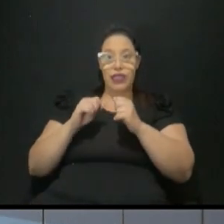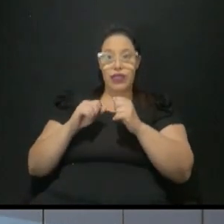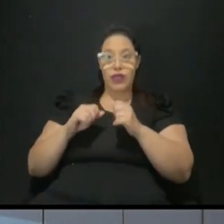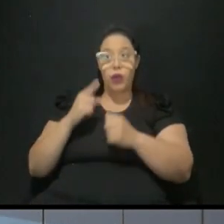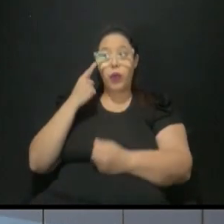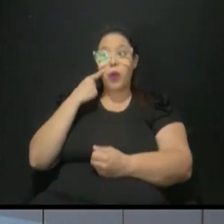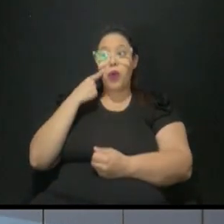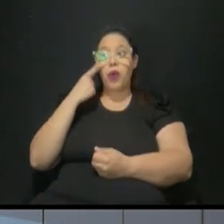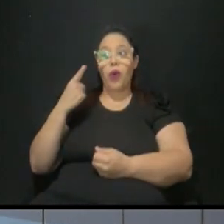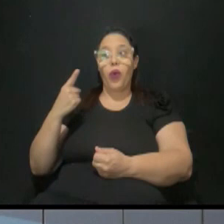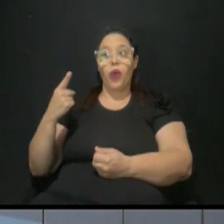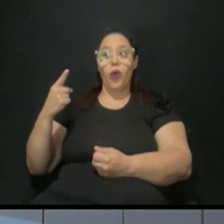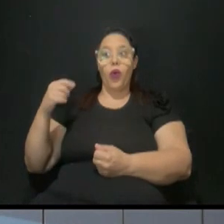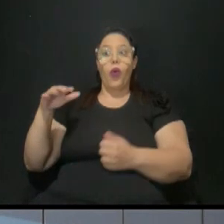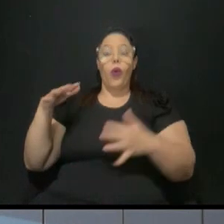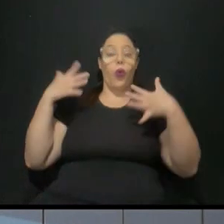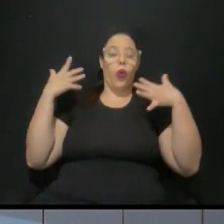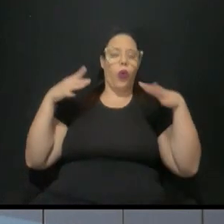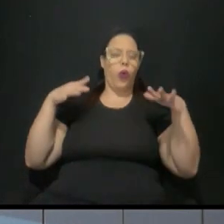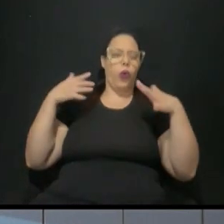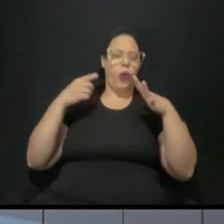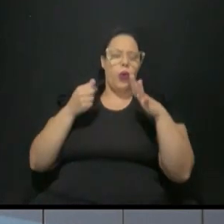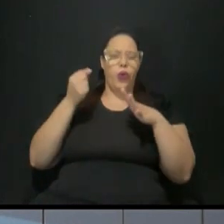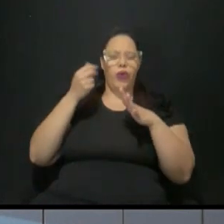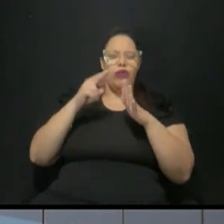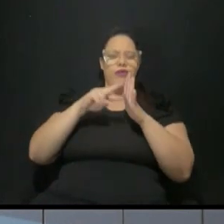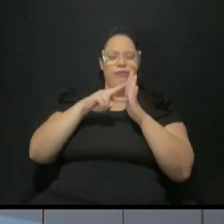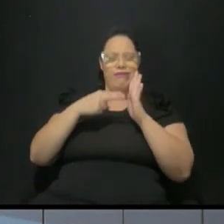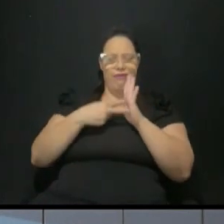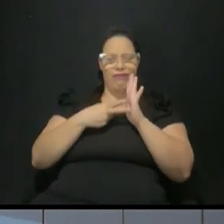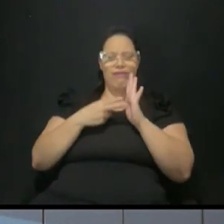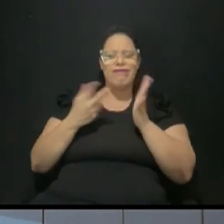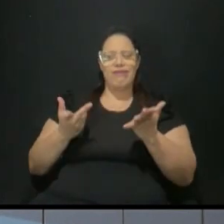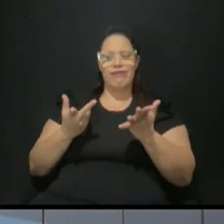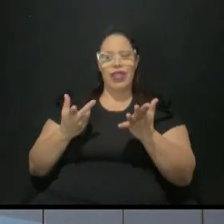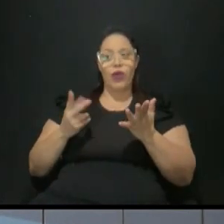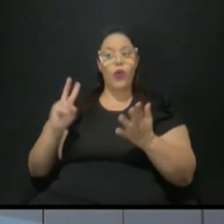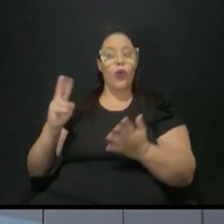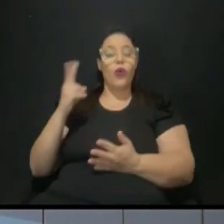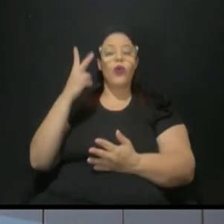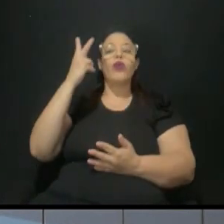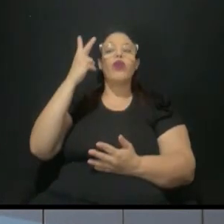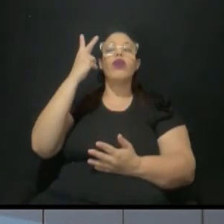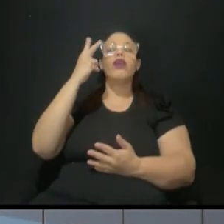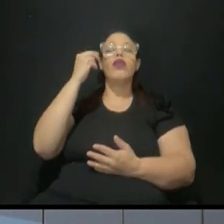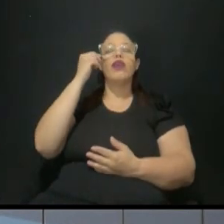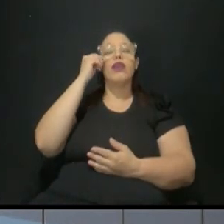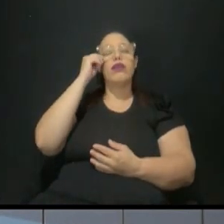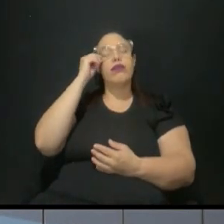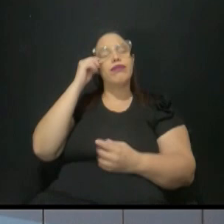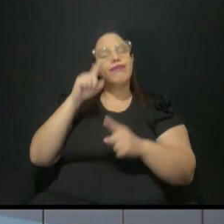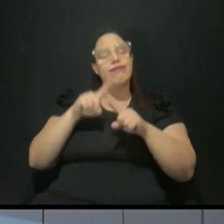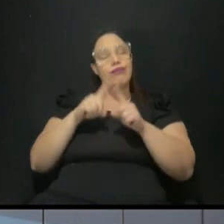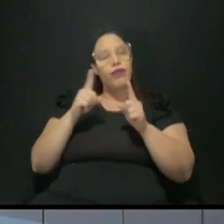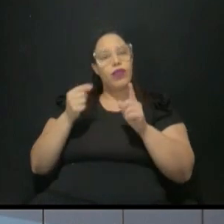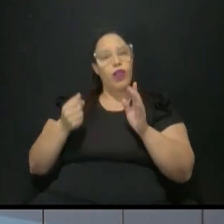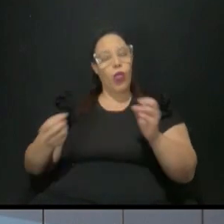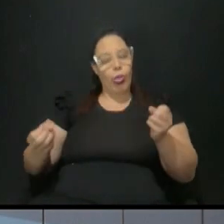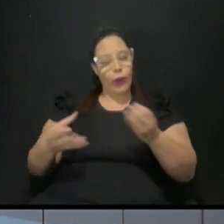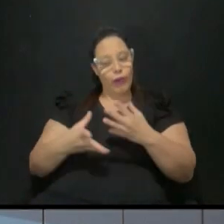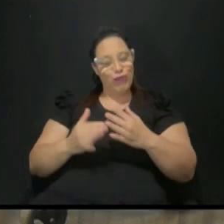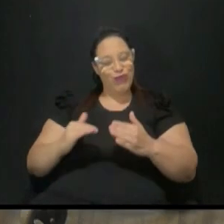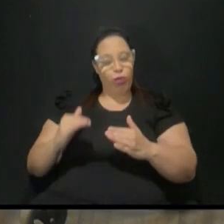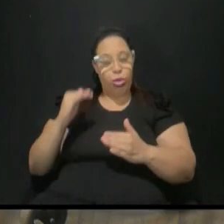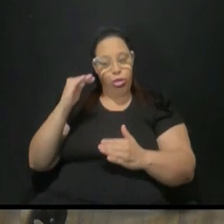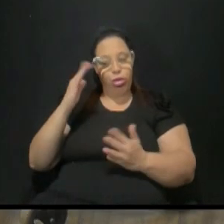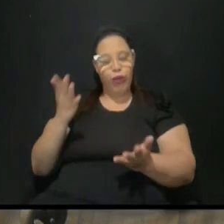dinheiro significativo, né? A gente tem que valorar isso. Mas o investimento é muito alto. Né? Tá certo.